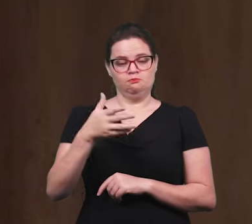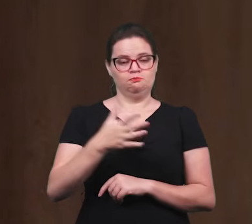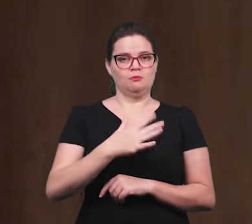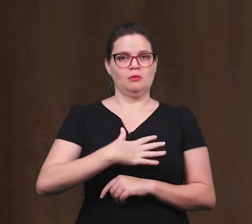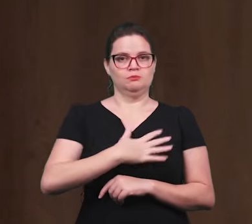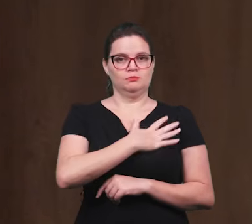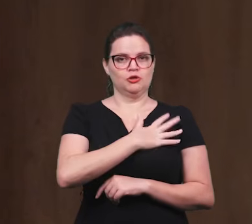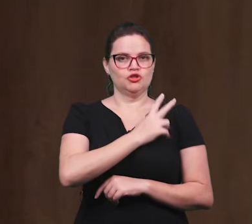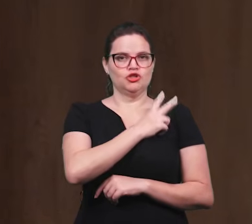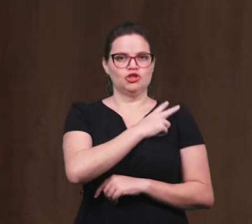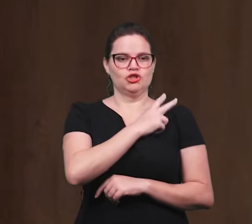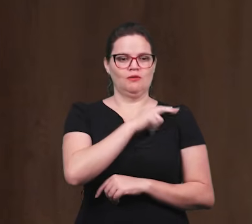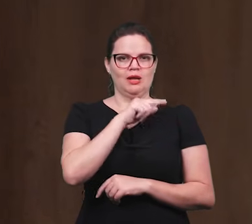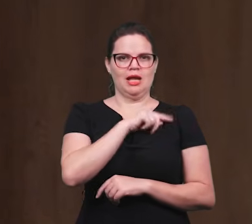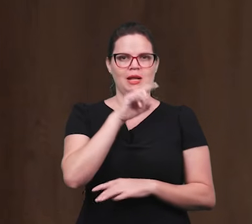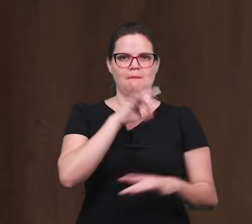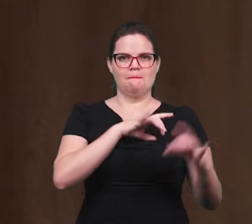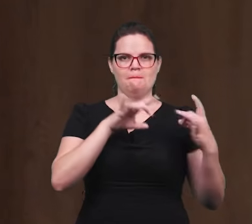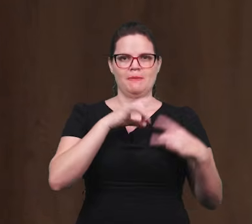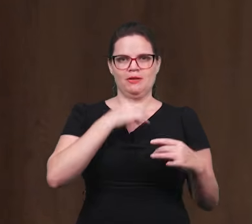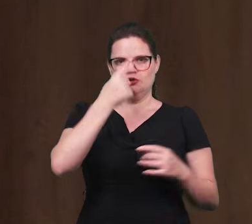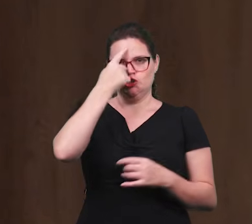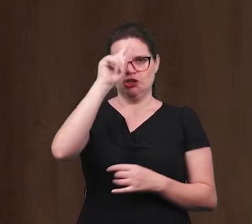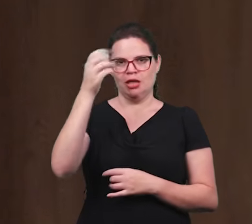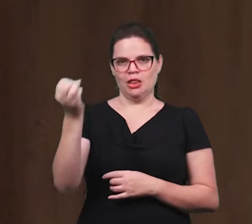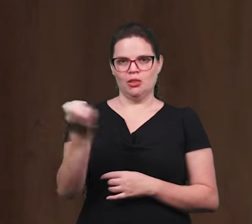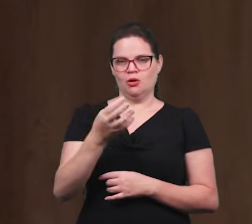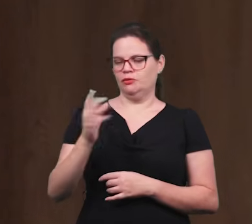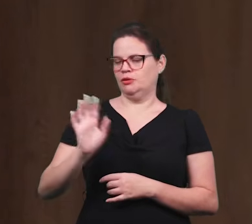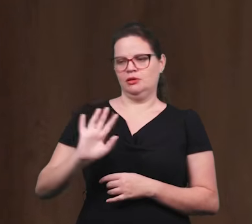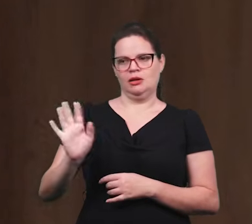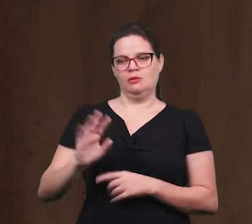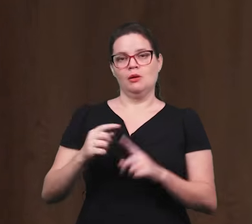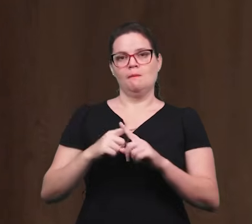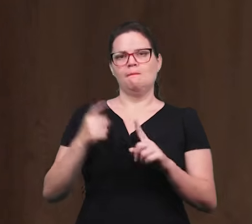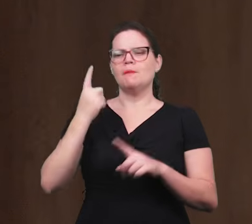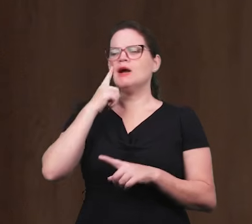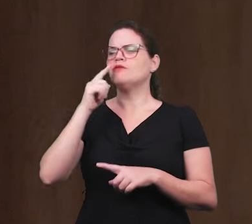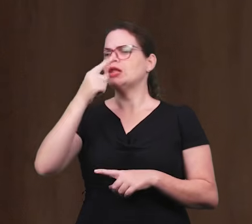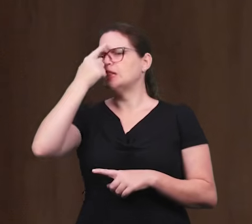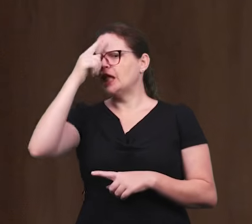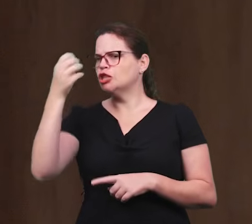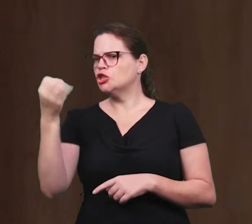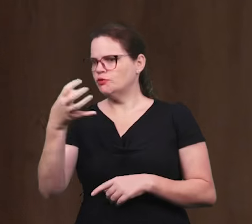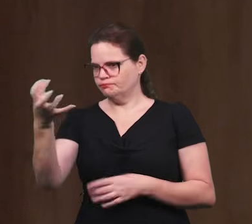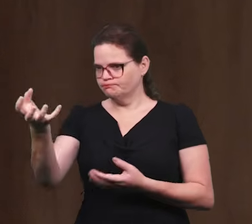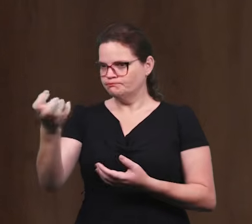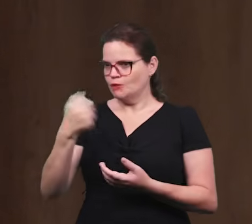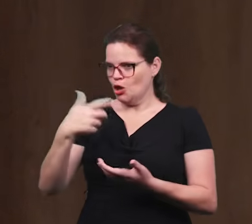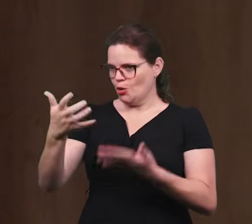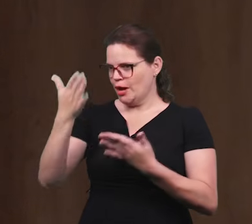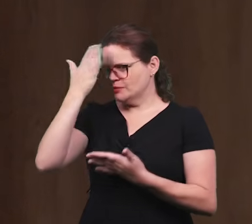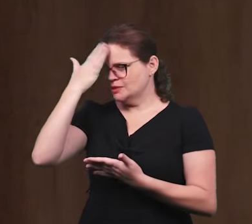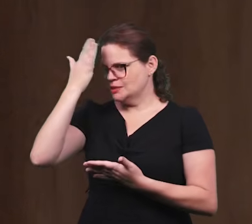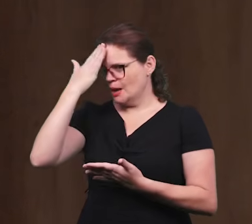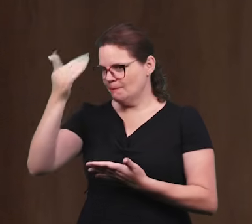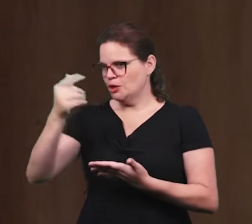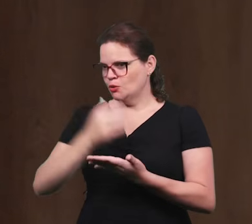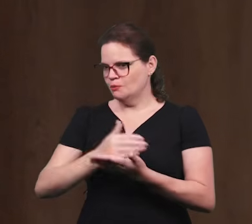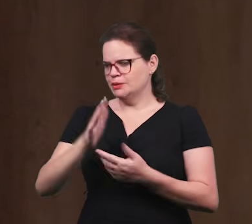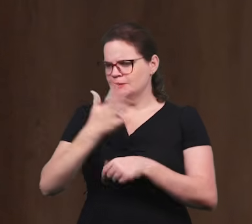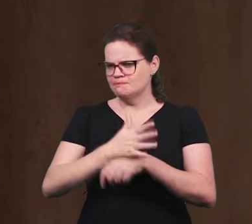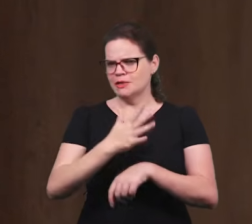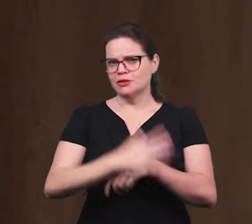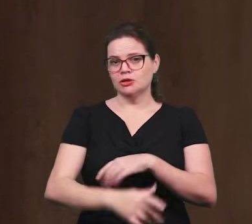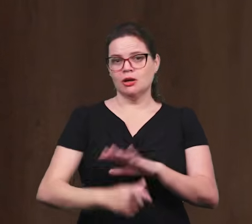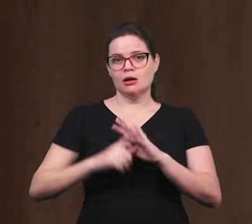cabe ter medo das ideias novas, mas sim tomá-las, abraçá-las e aplicá-las o quanto antes.